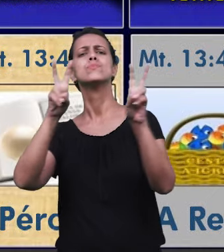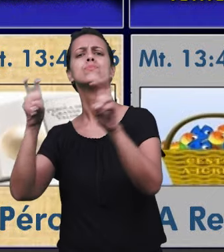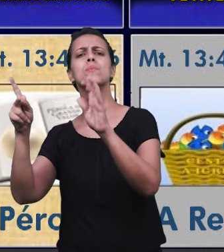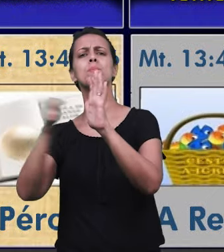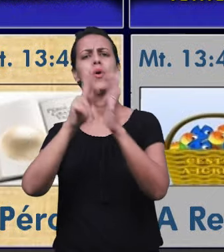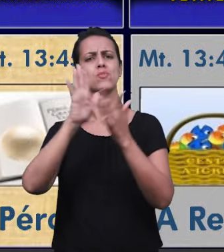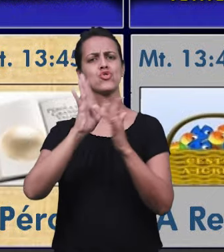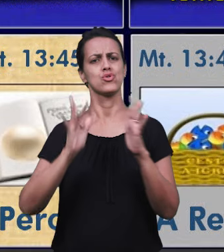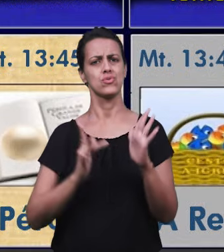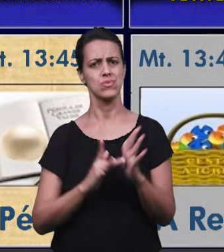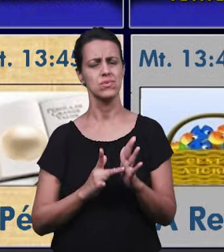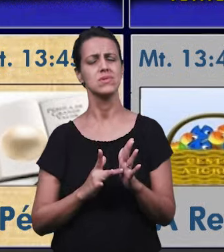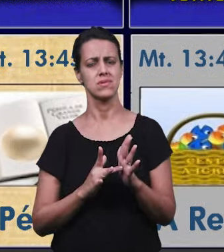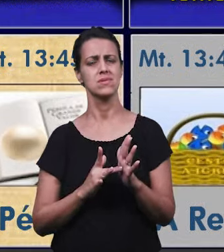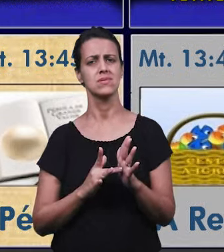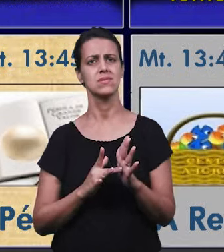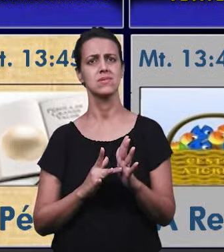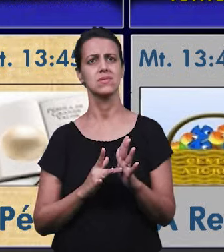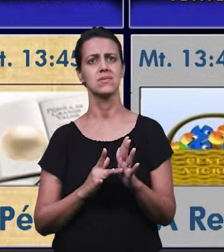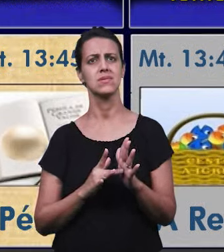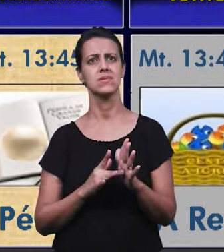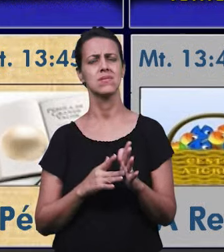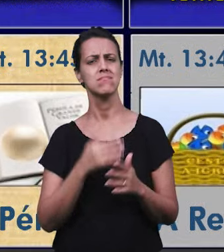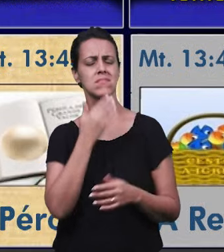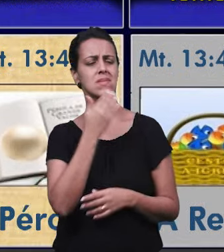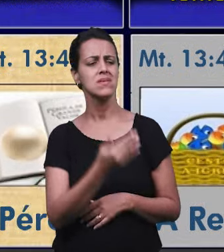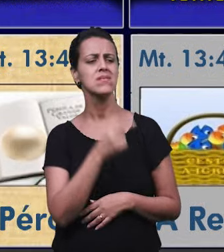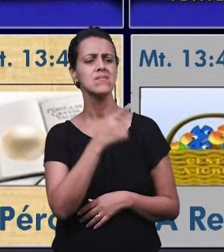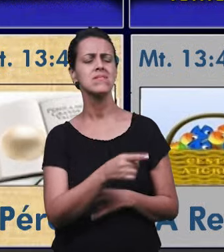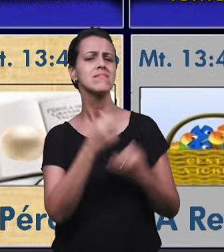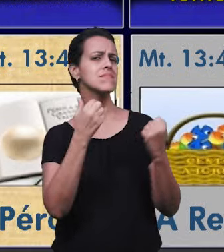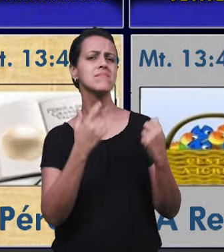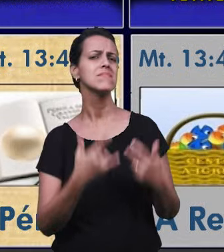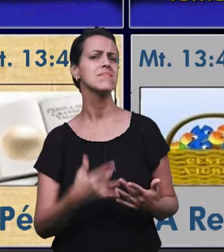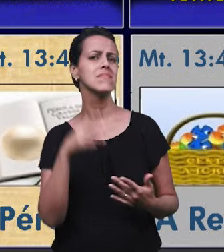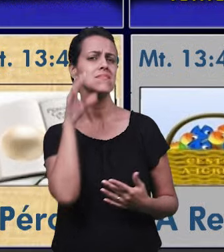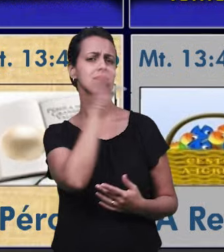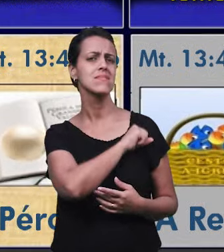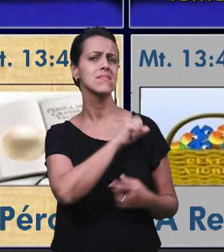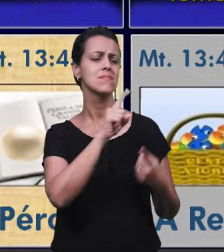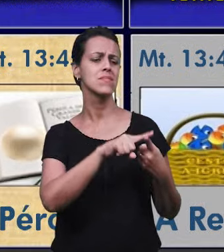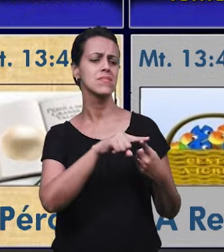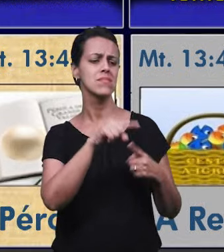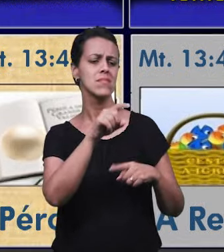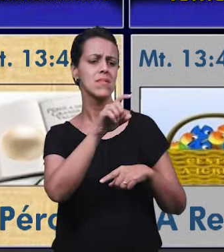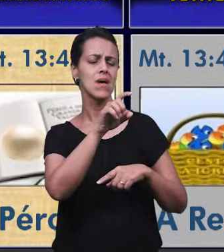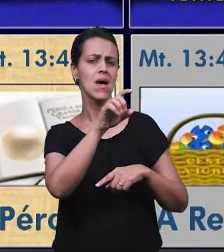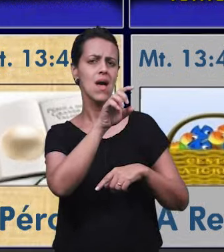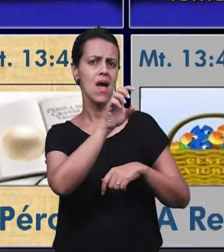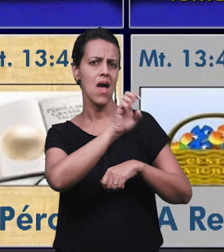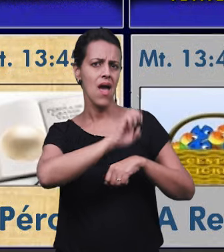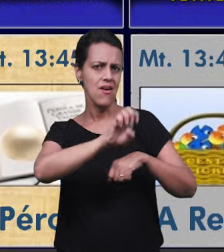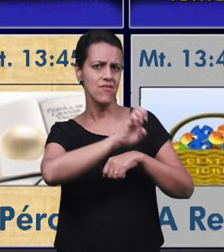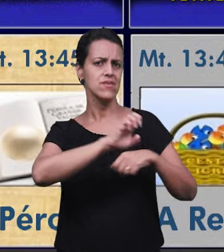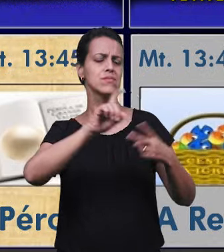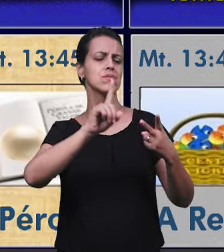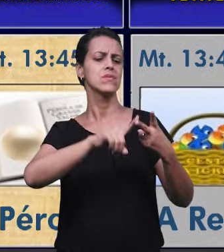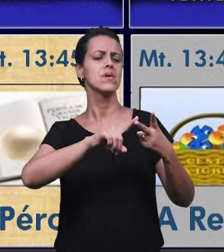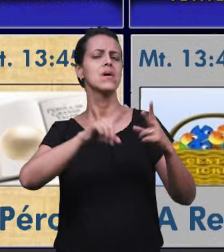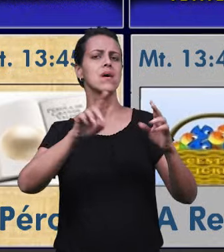do Senhor Jesus, né? O pastor Gedeuti pediu para você fazer uma abordagem rápida sobre Éfeso e Esmirna. Muito